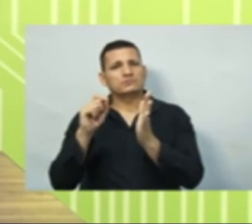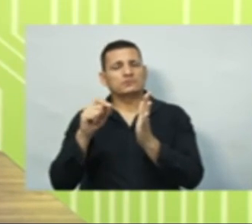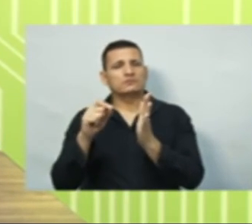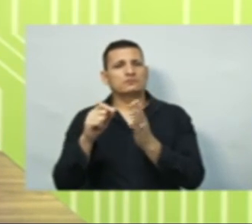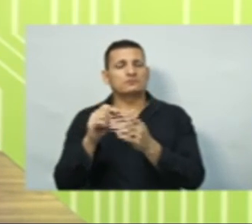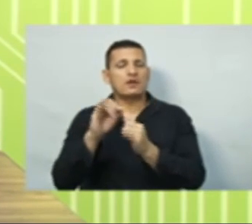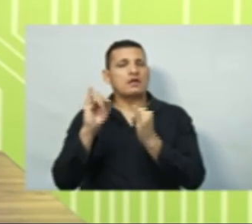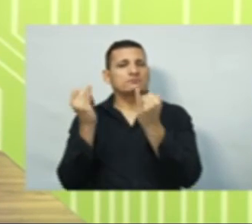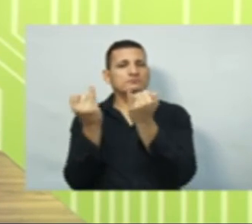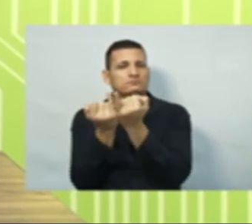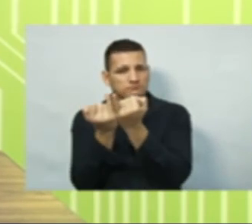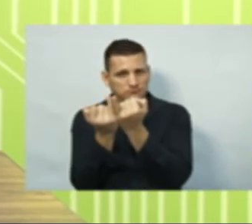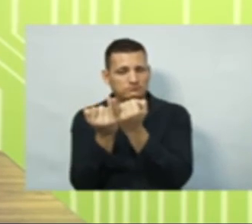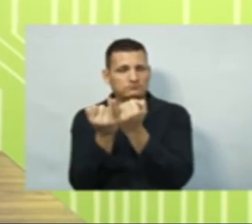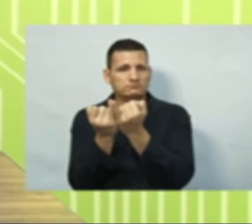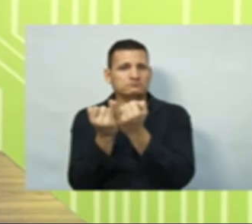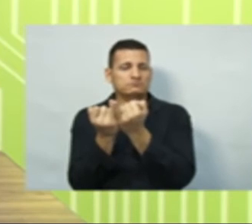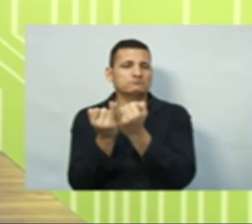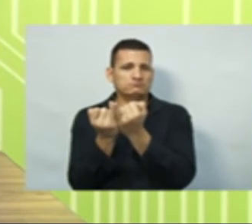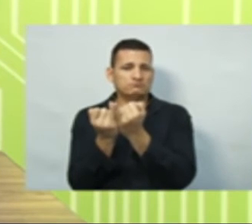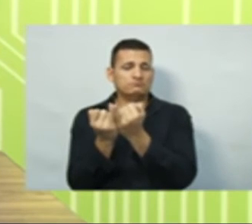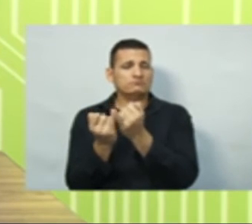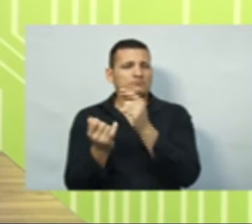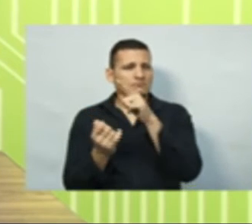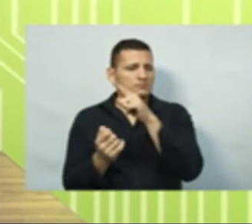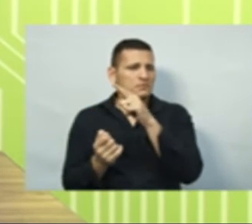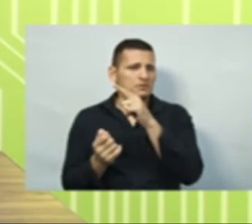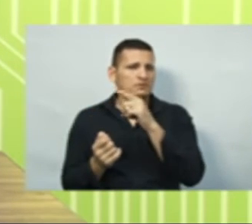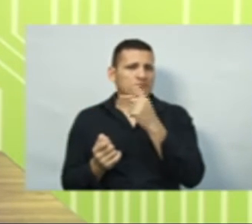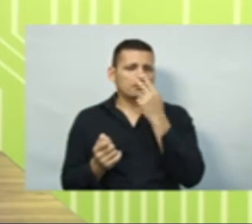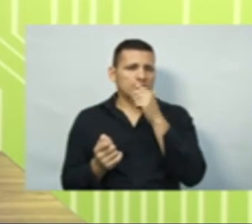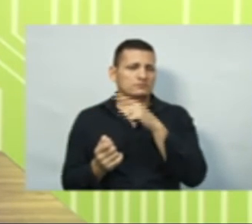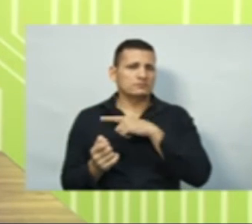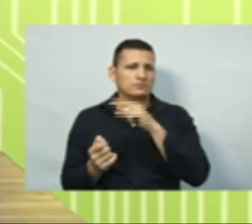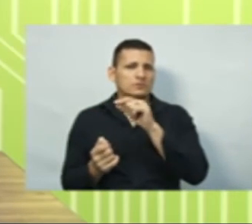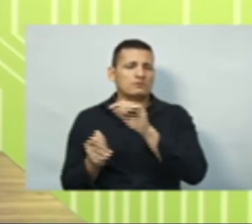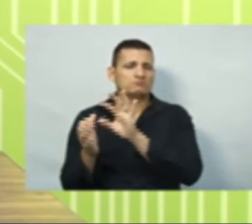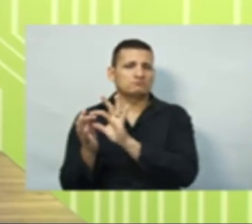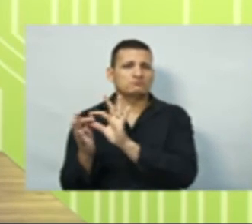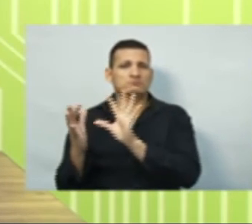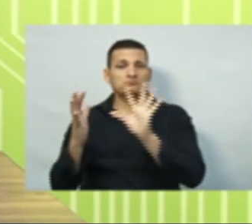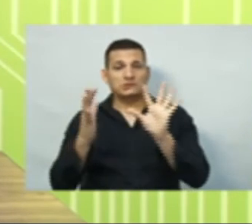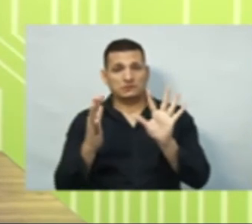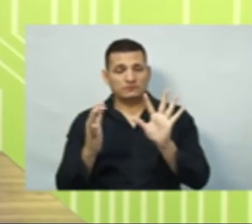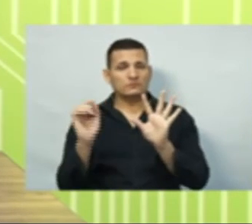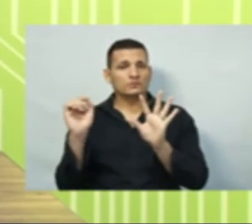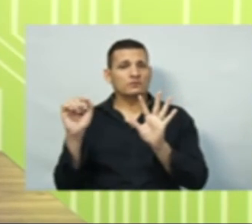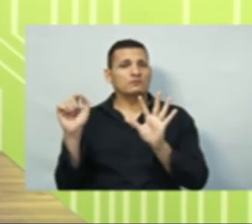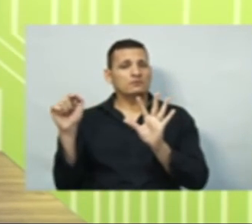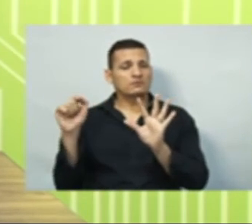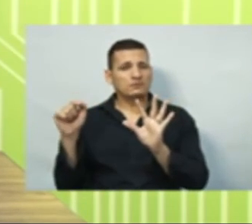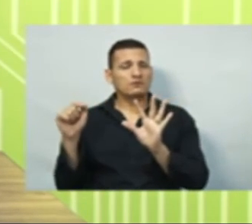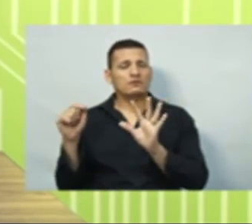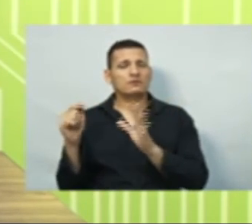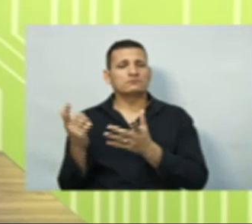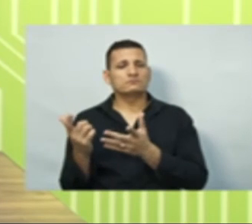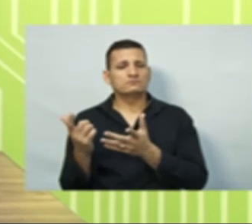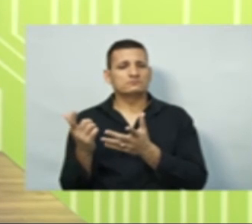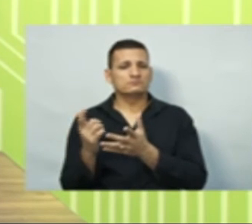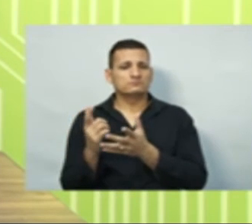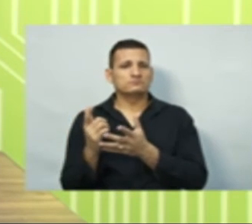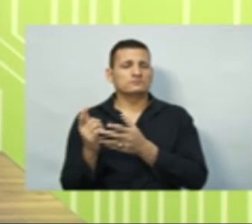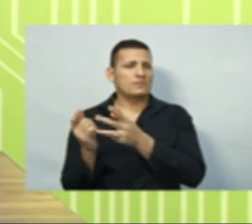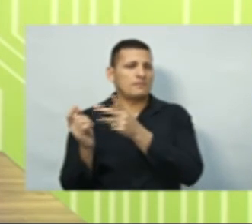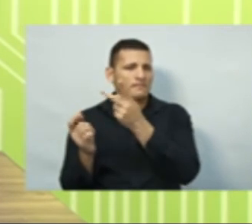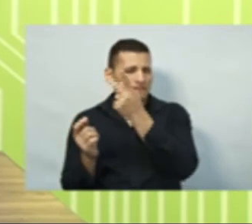mercado internacional. Eles estão como se estivessem assim, se colocando à disposição praticamente para serem empregados de